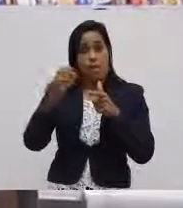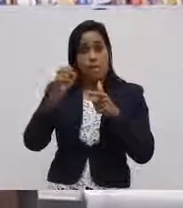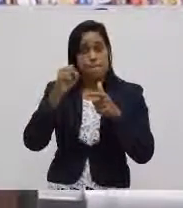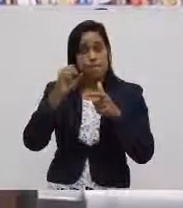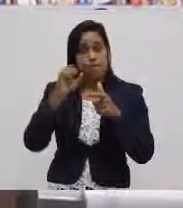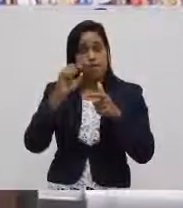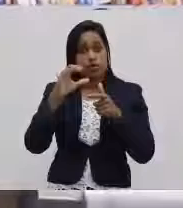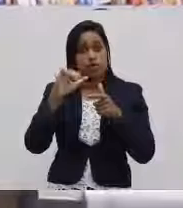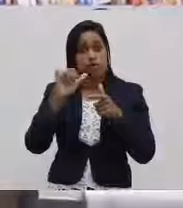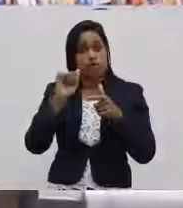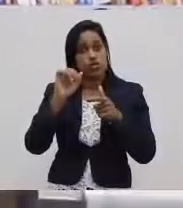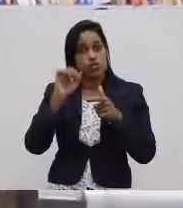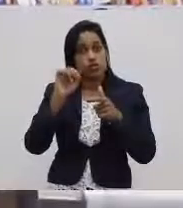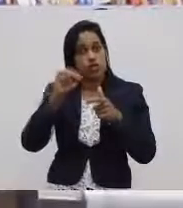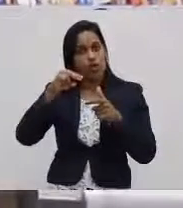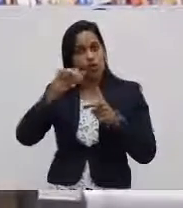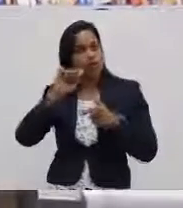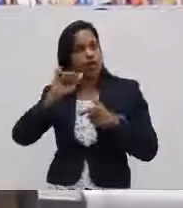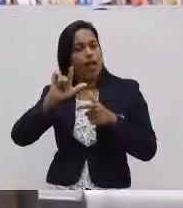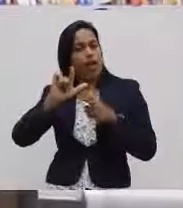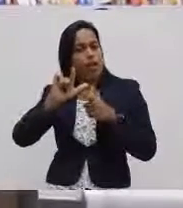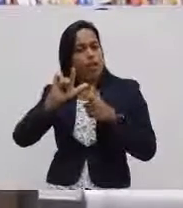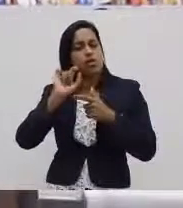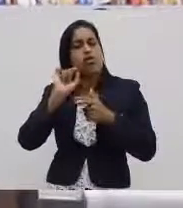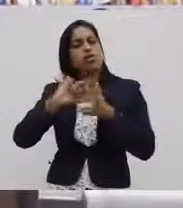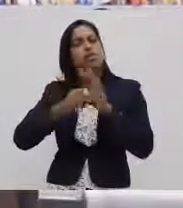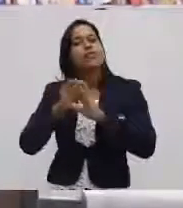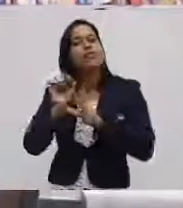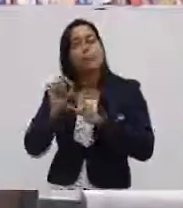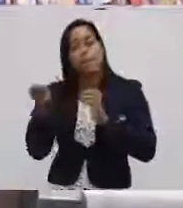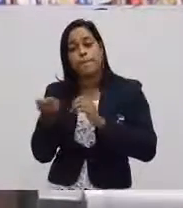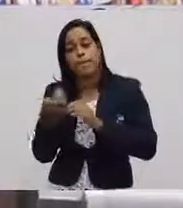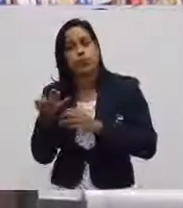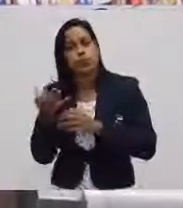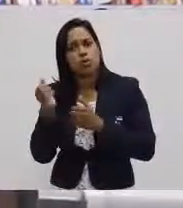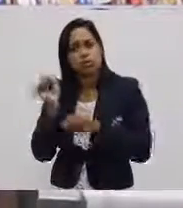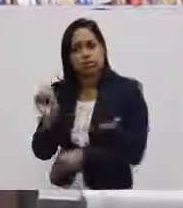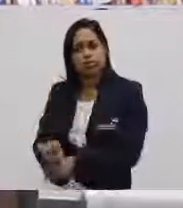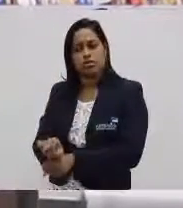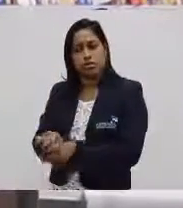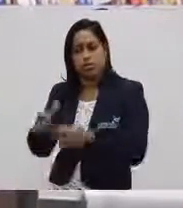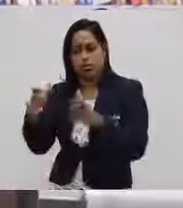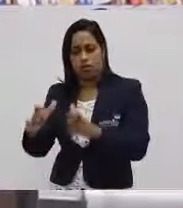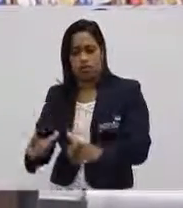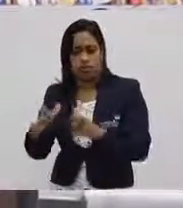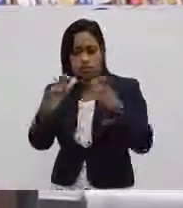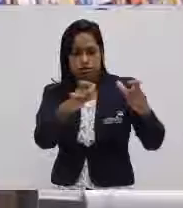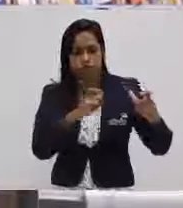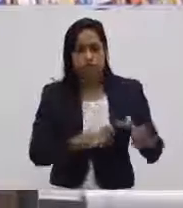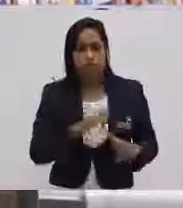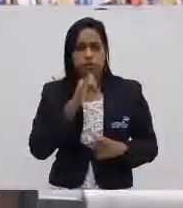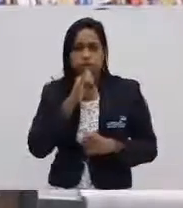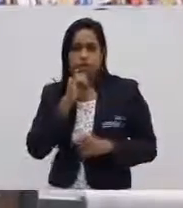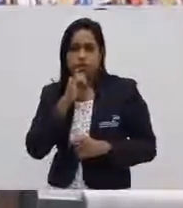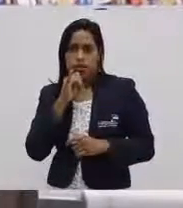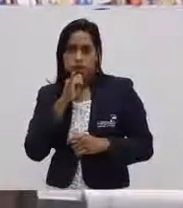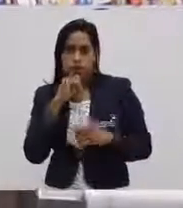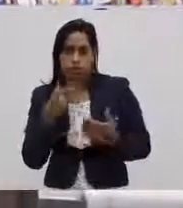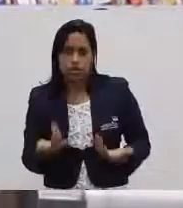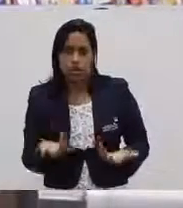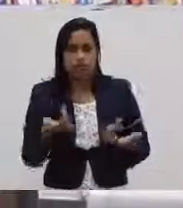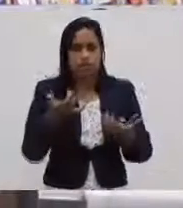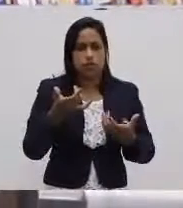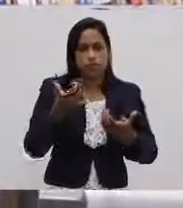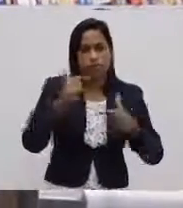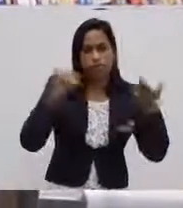permanece estacionário em uma determinada posição e os recursos de transformação se deslocam ao seu redor, executando